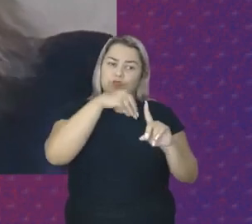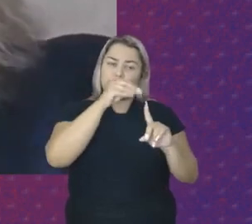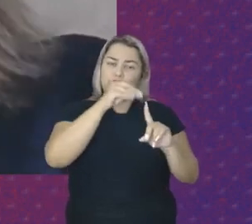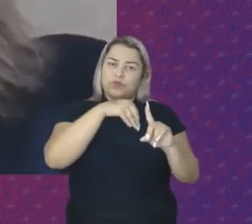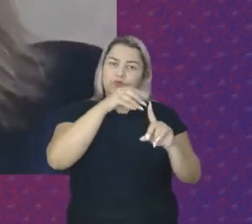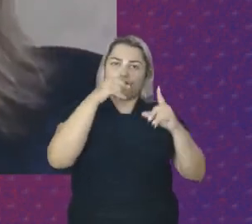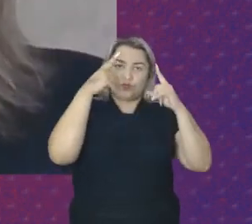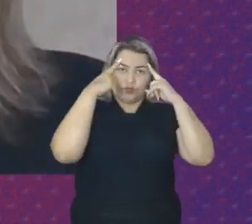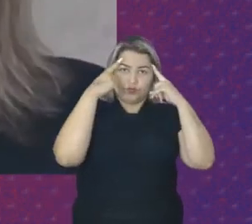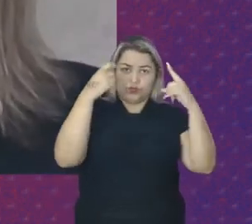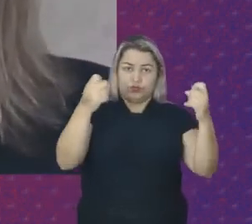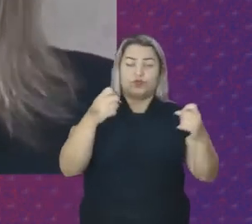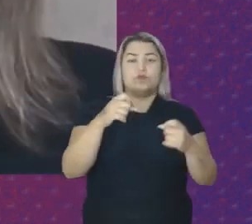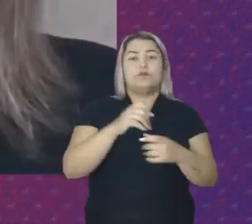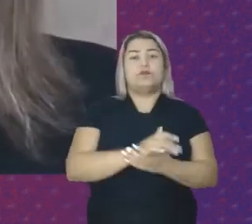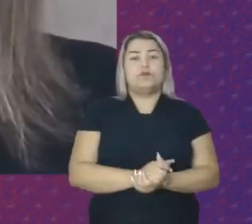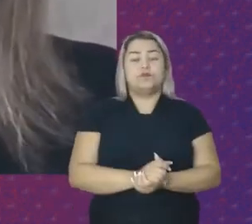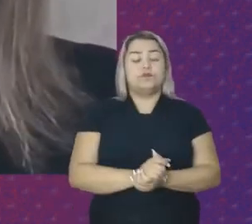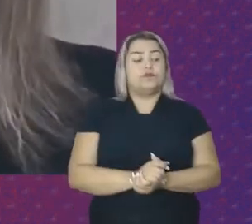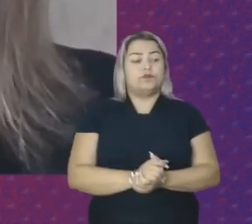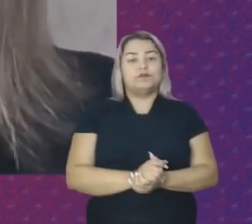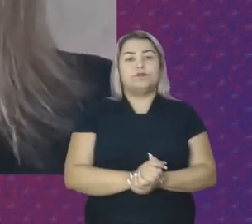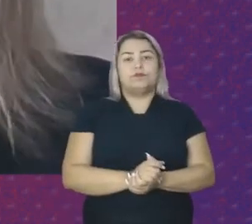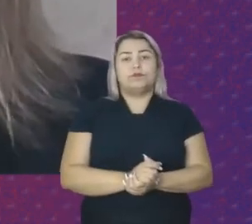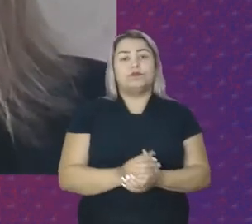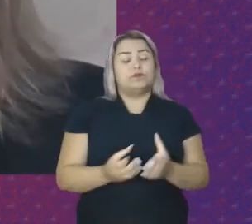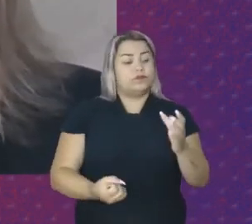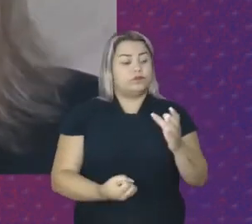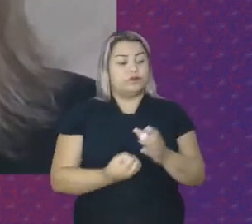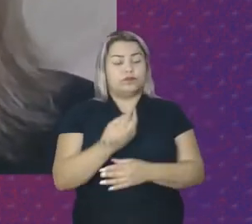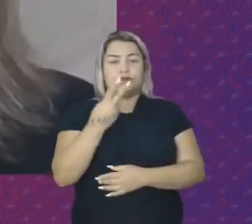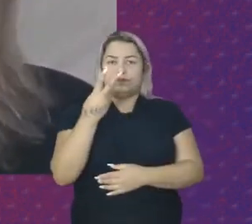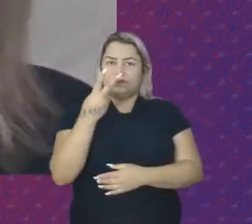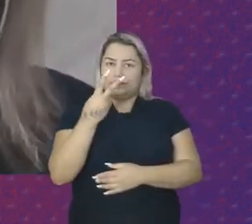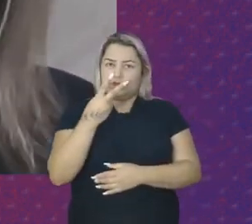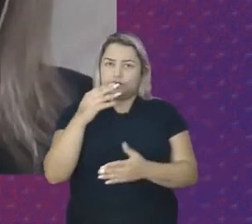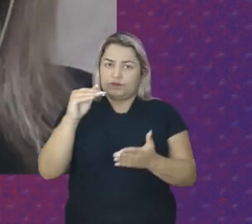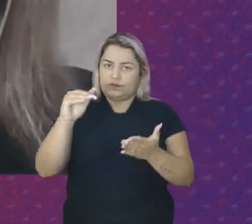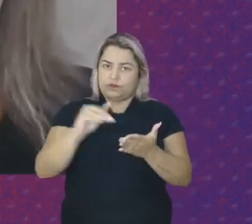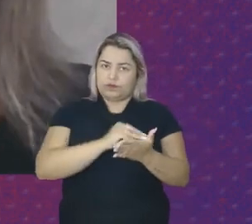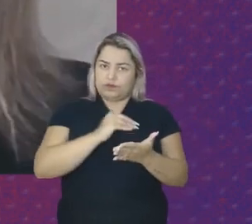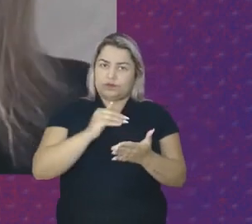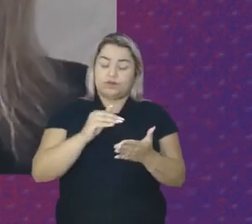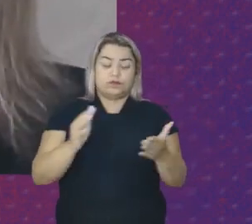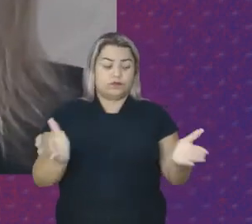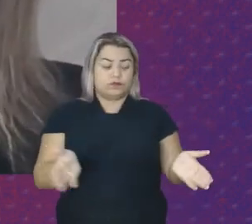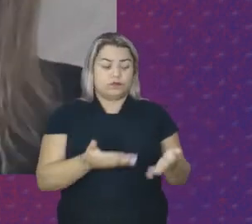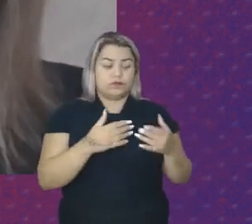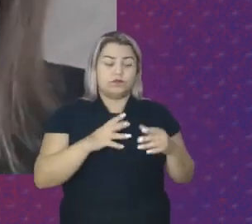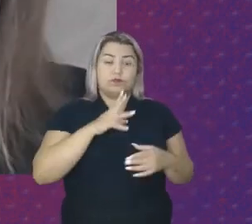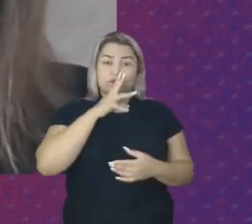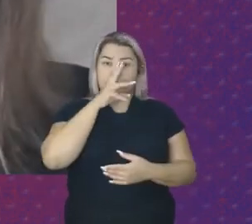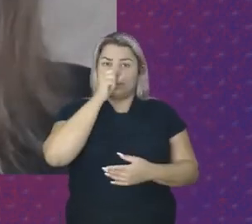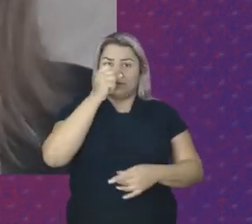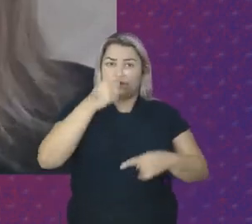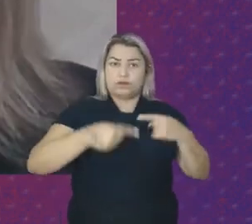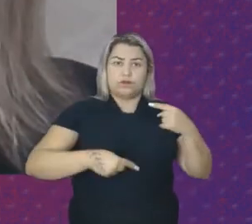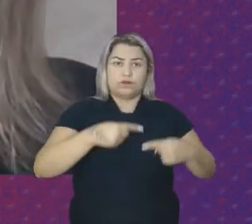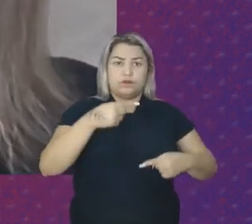vítimas de violência, criou essas duas secretarias. Isso impulsionou fortemente as